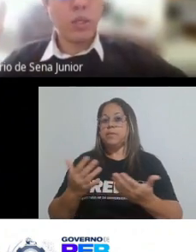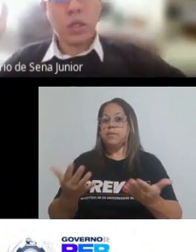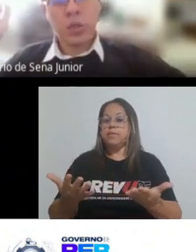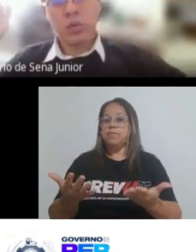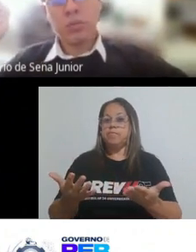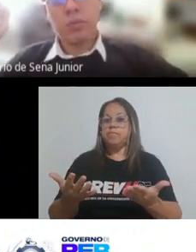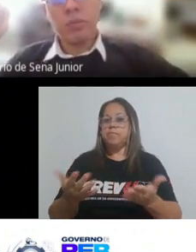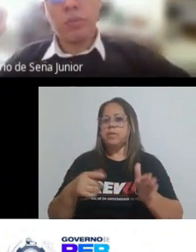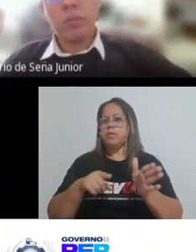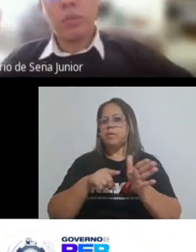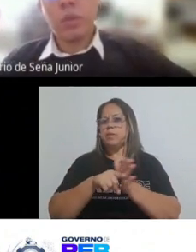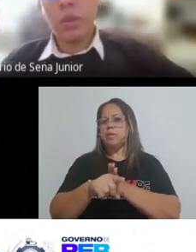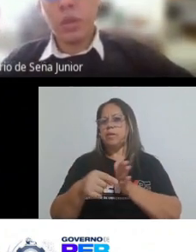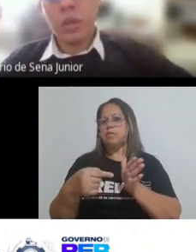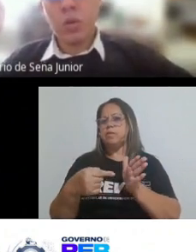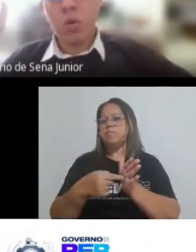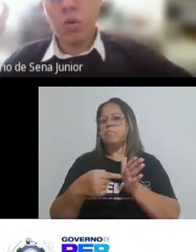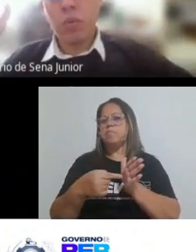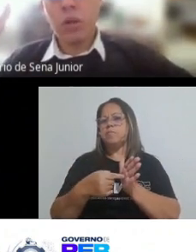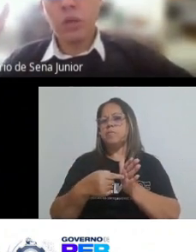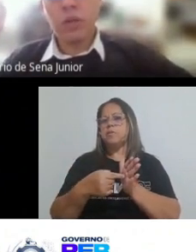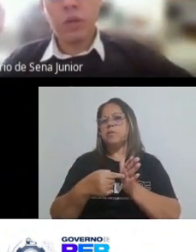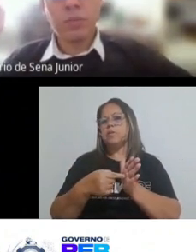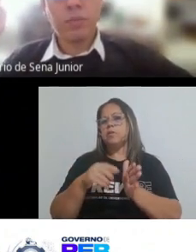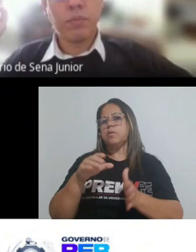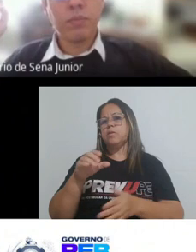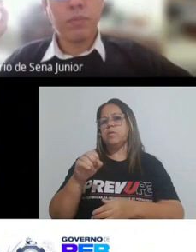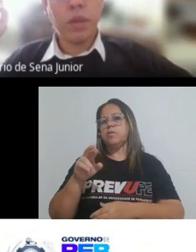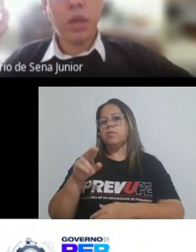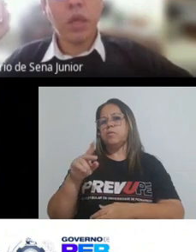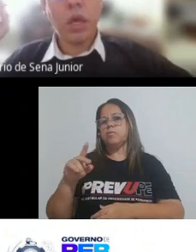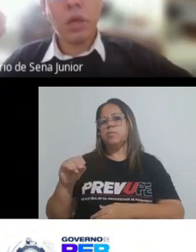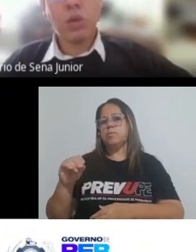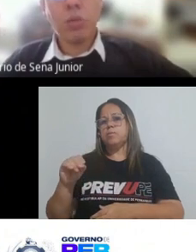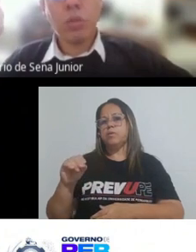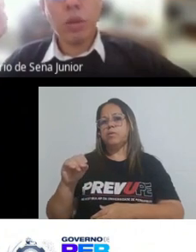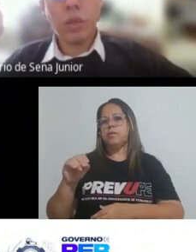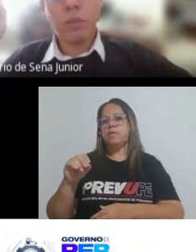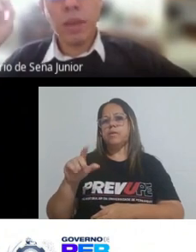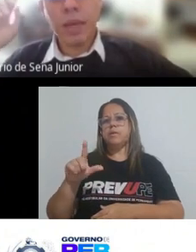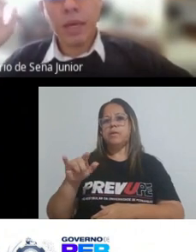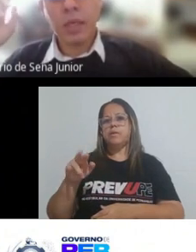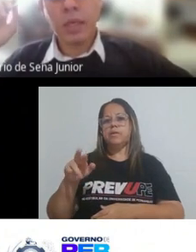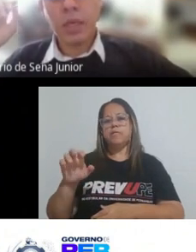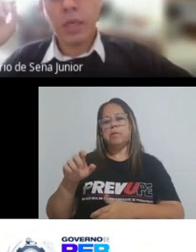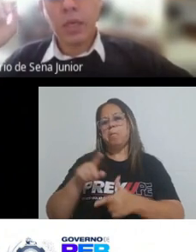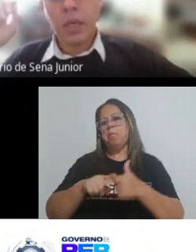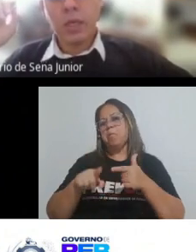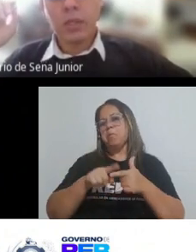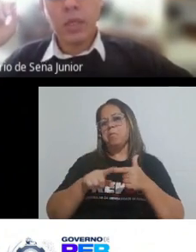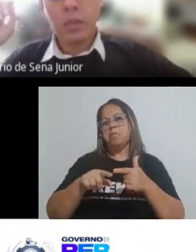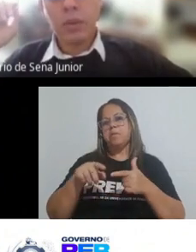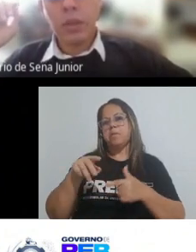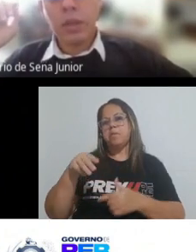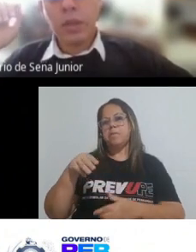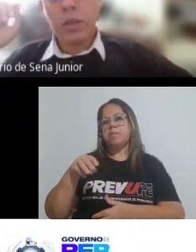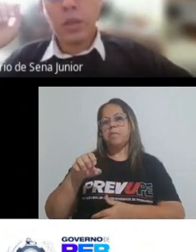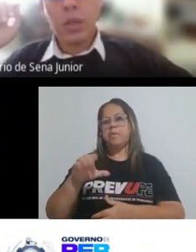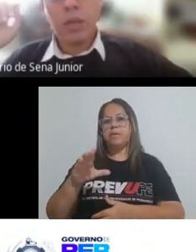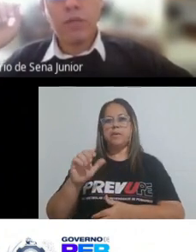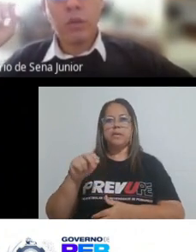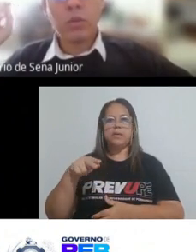uma questão de corpo livre, um problema de mecânica, sempre